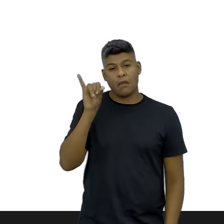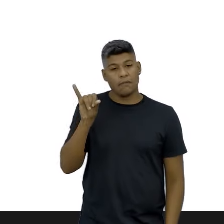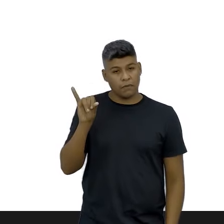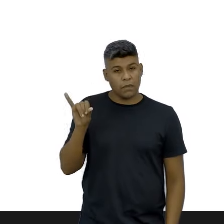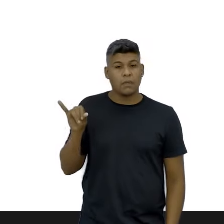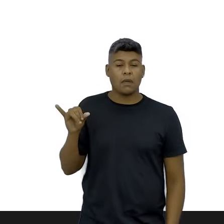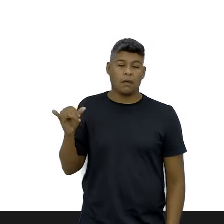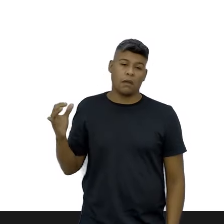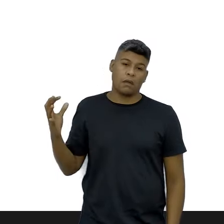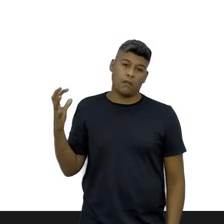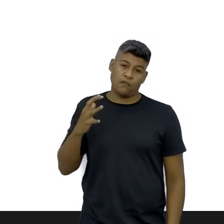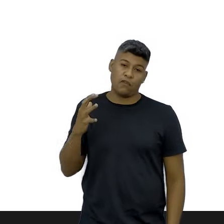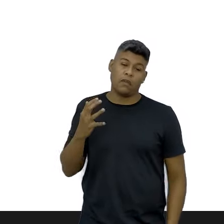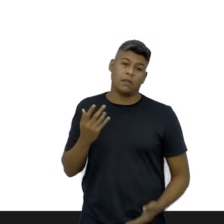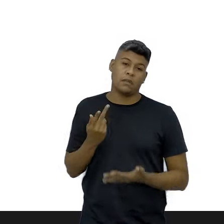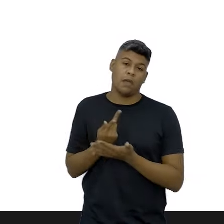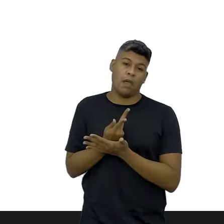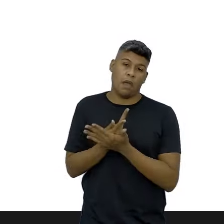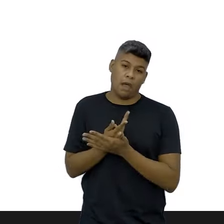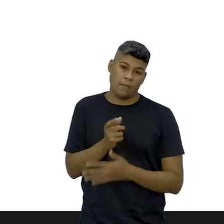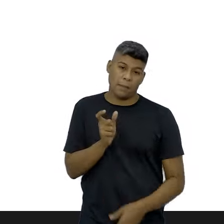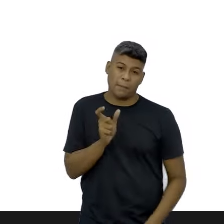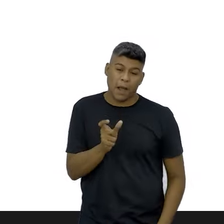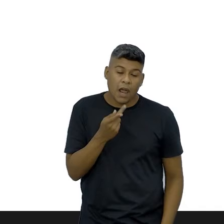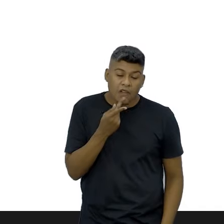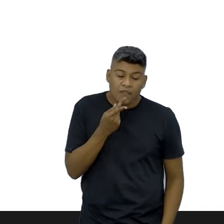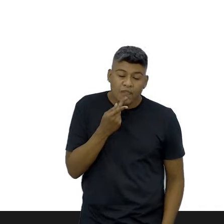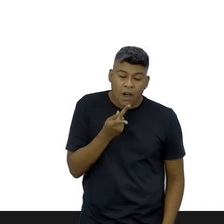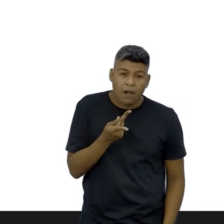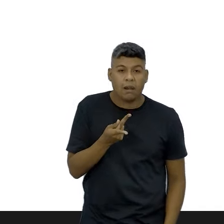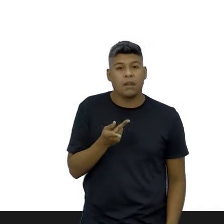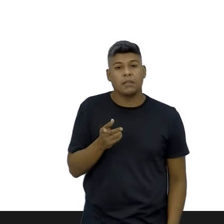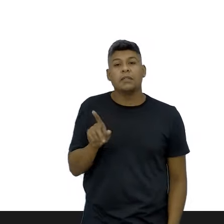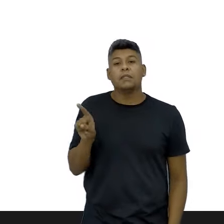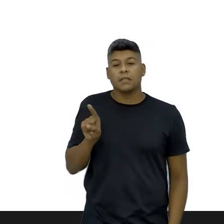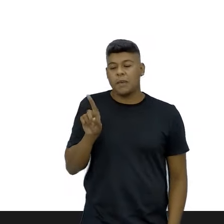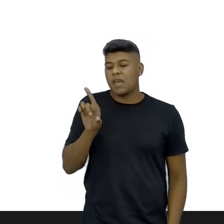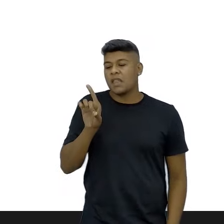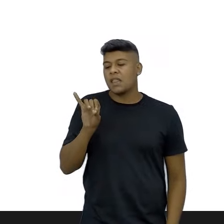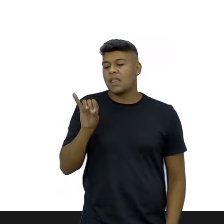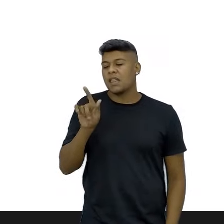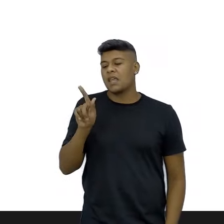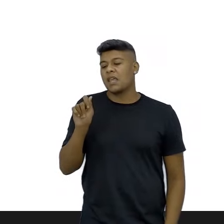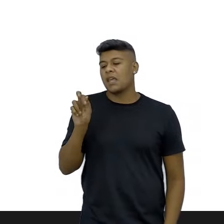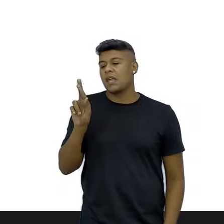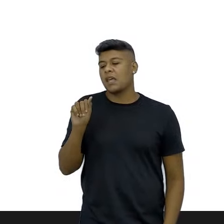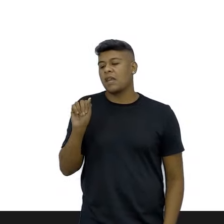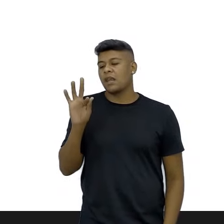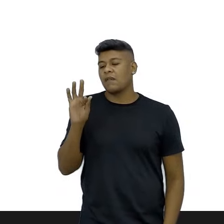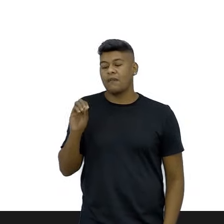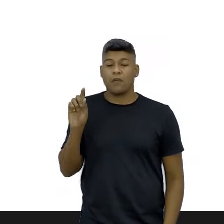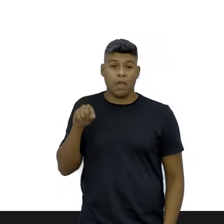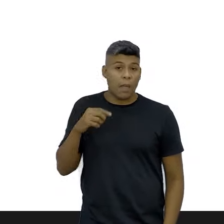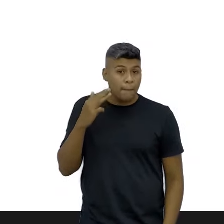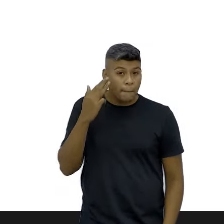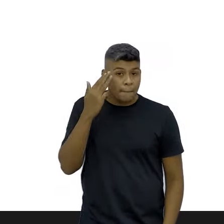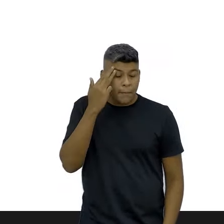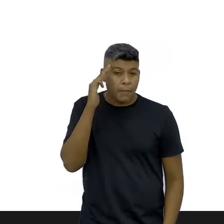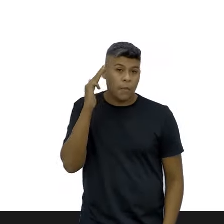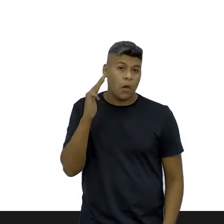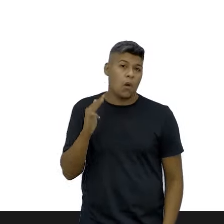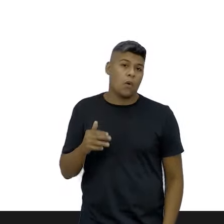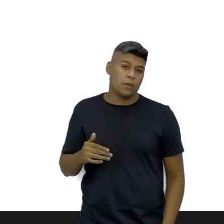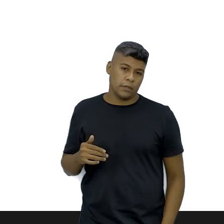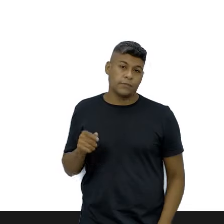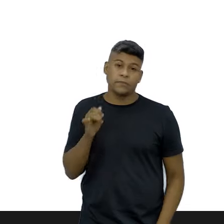vão precisar memorizar. E o uso de dígrafos, né, que também é uma questão de memorização. Por